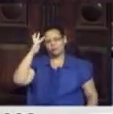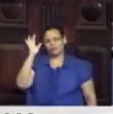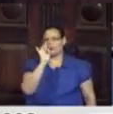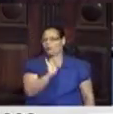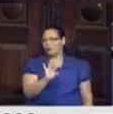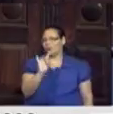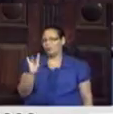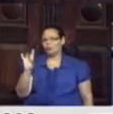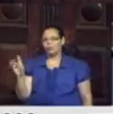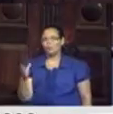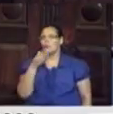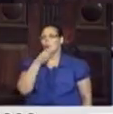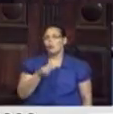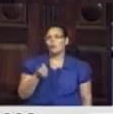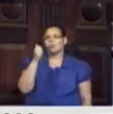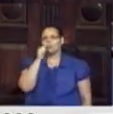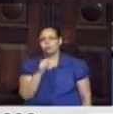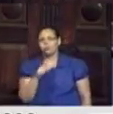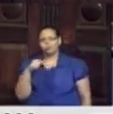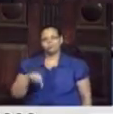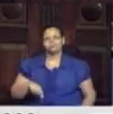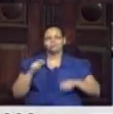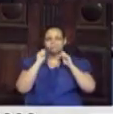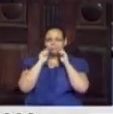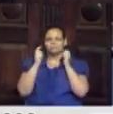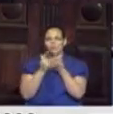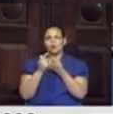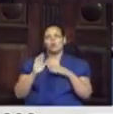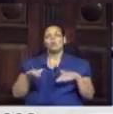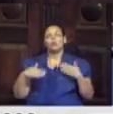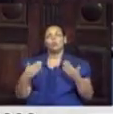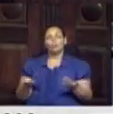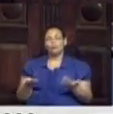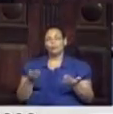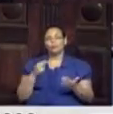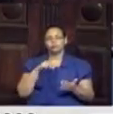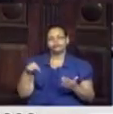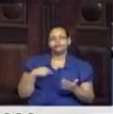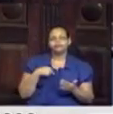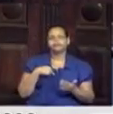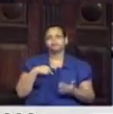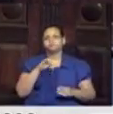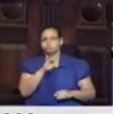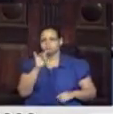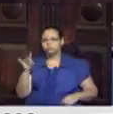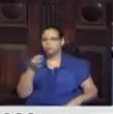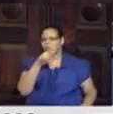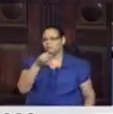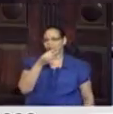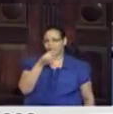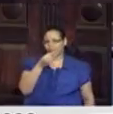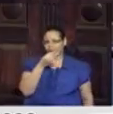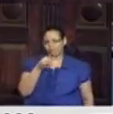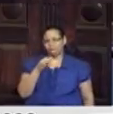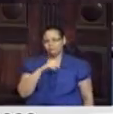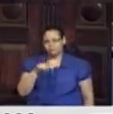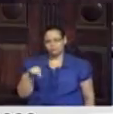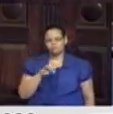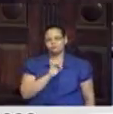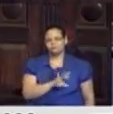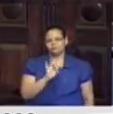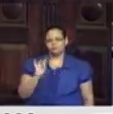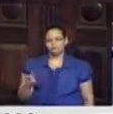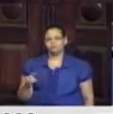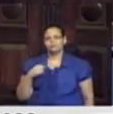um de nós, homens e mulheres neste parlamento, quais têm sido nossas posições, doutor Julianelli, nossas